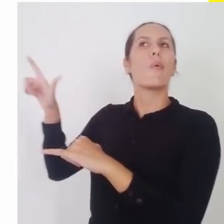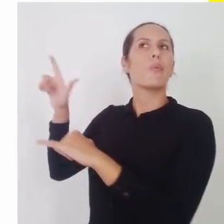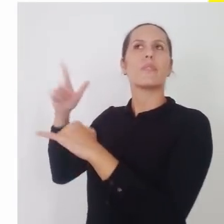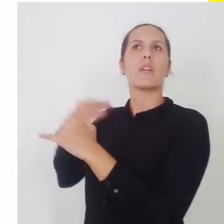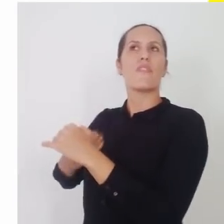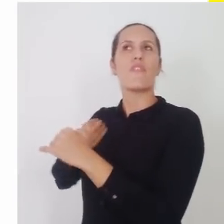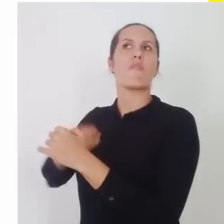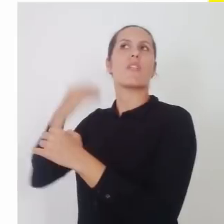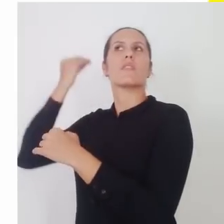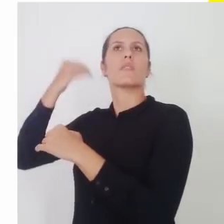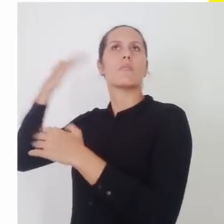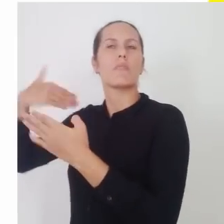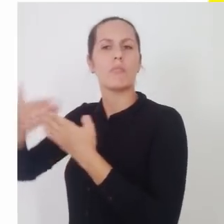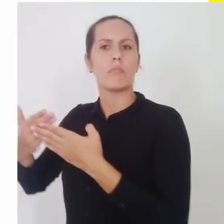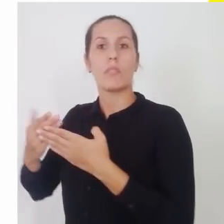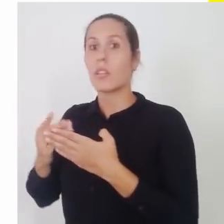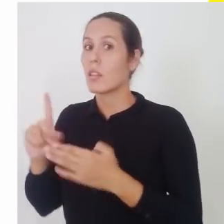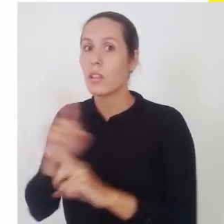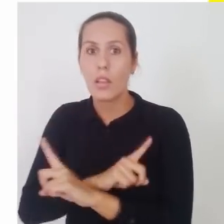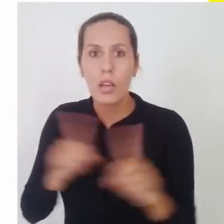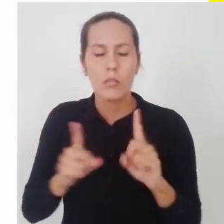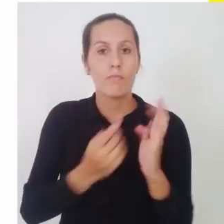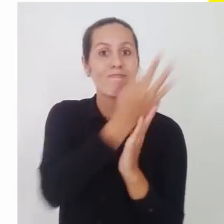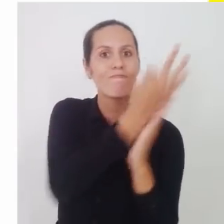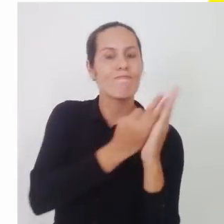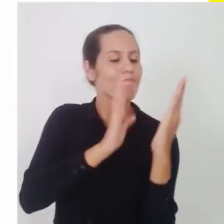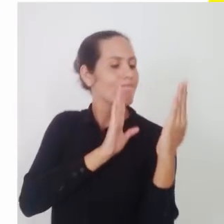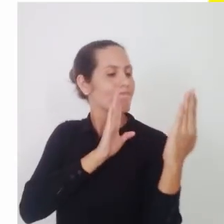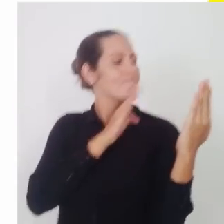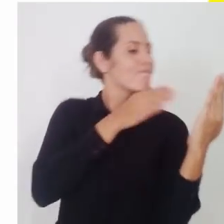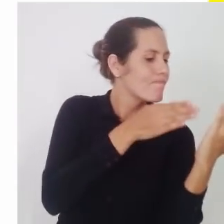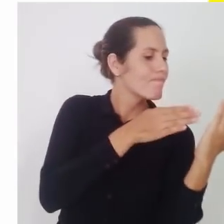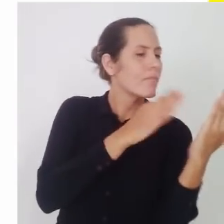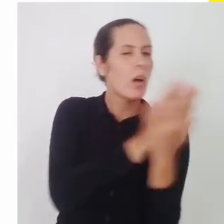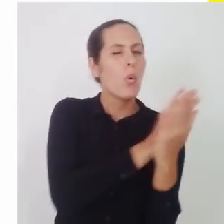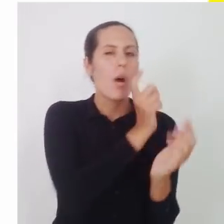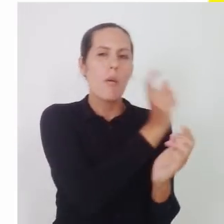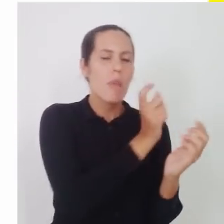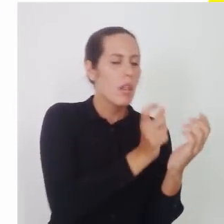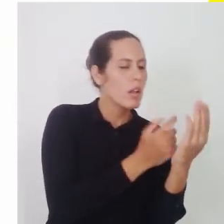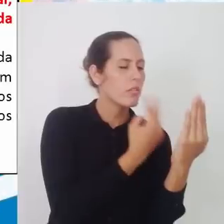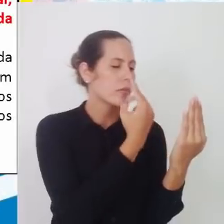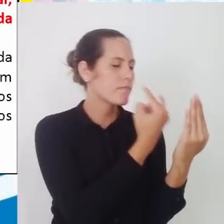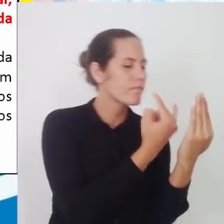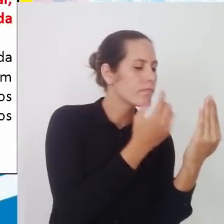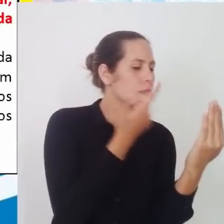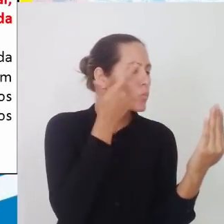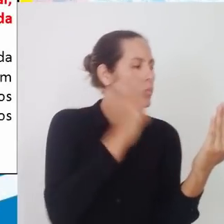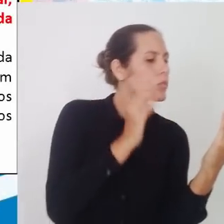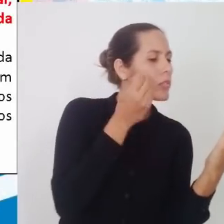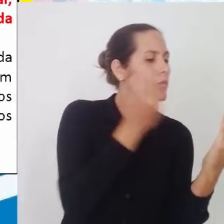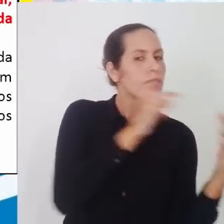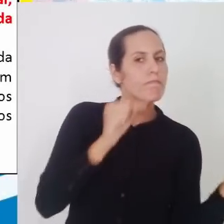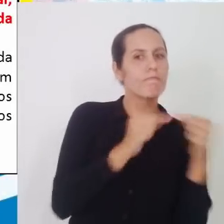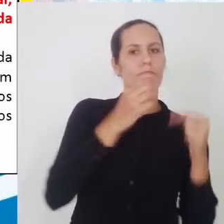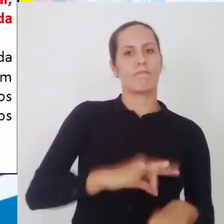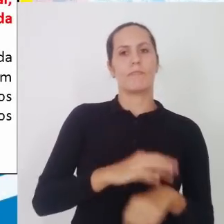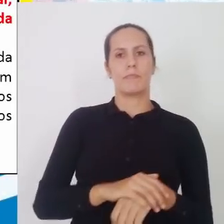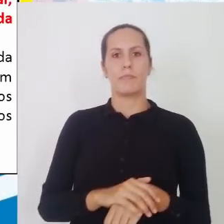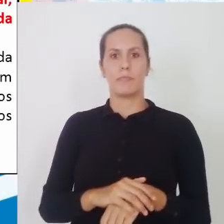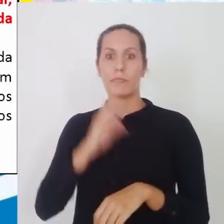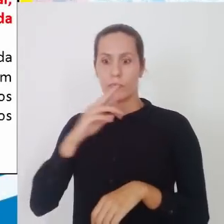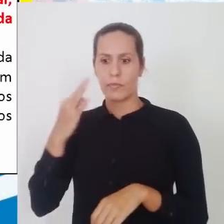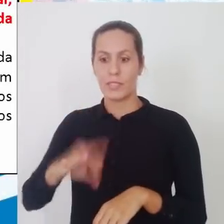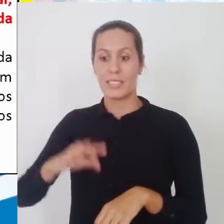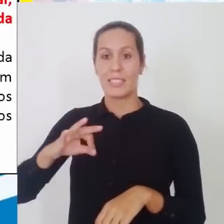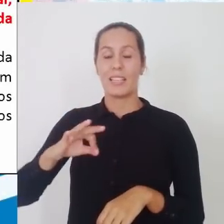as pistas textuais que vão te dar a resposta exata. Vamos ver se você acertou. A resposta é a letra